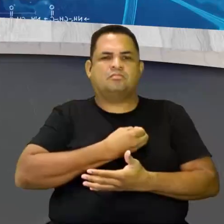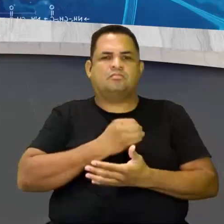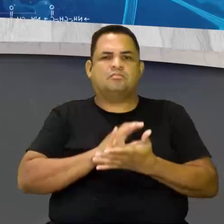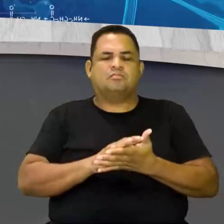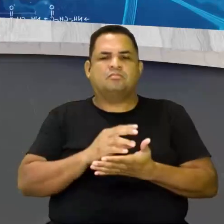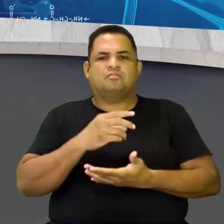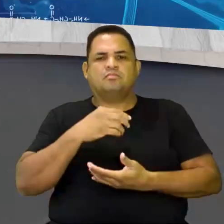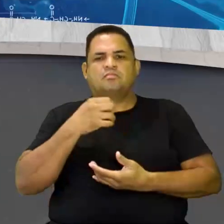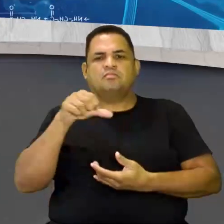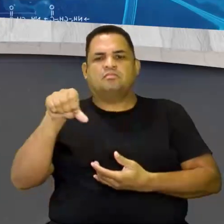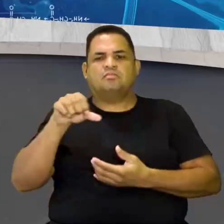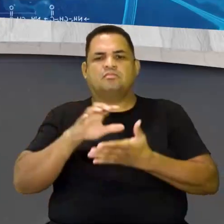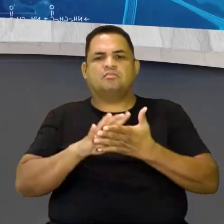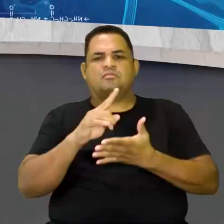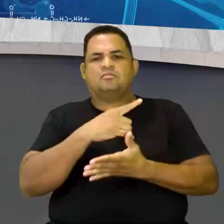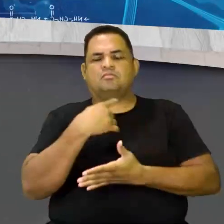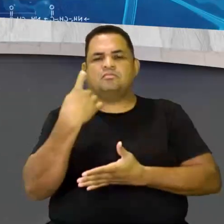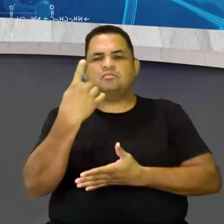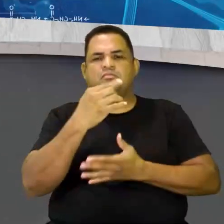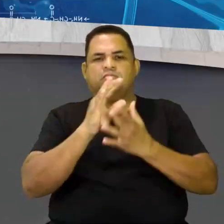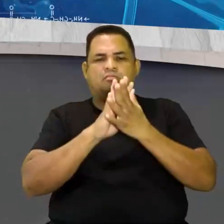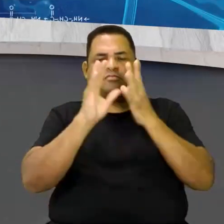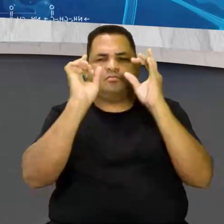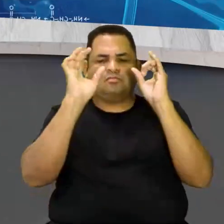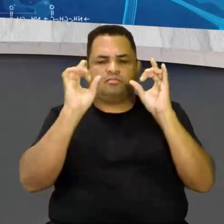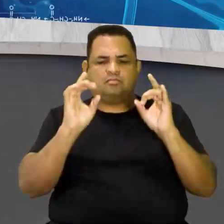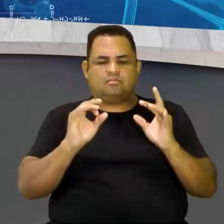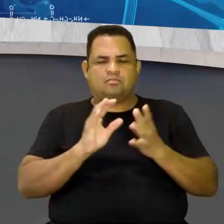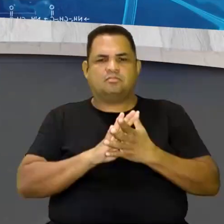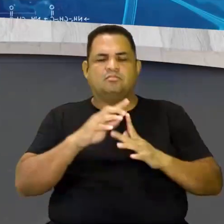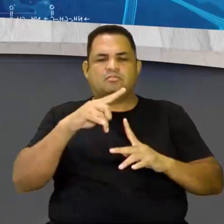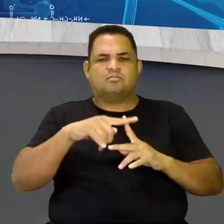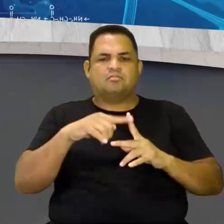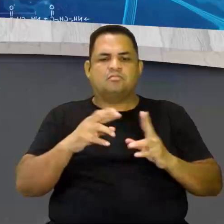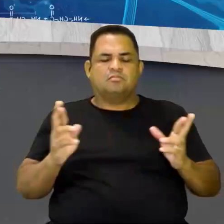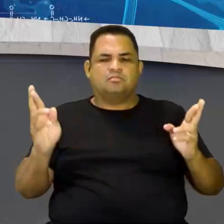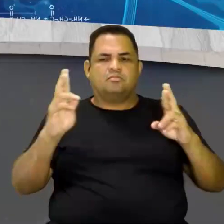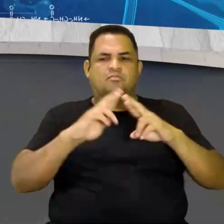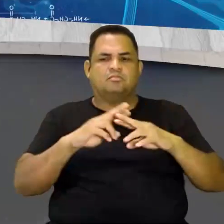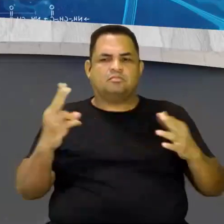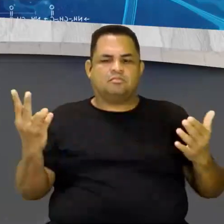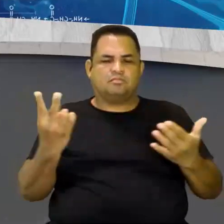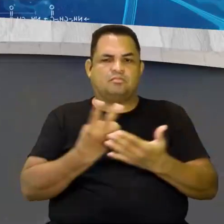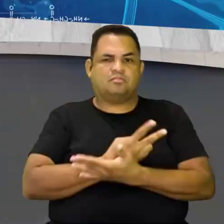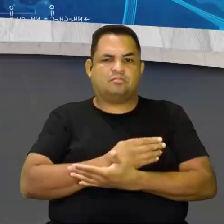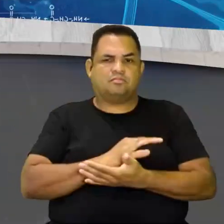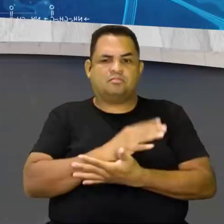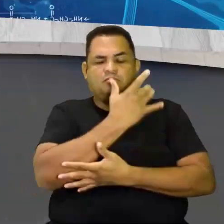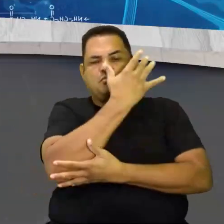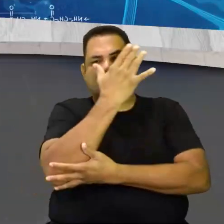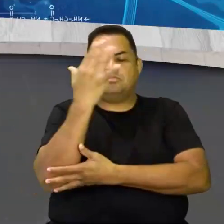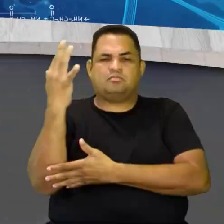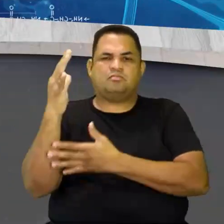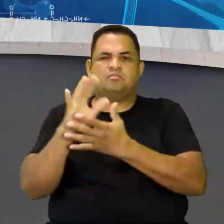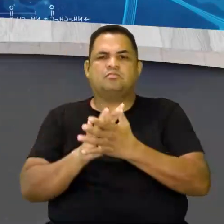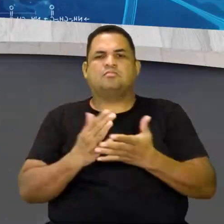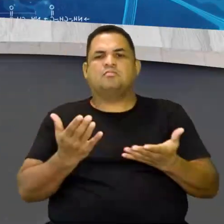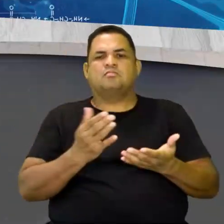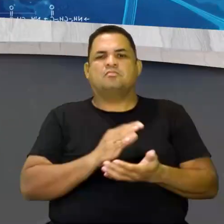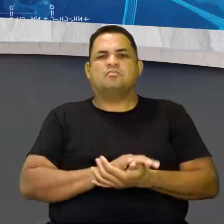parte 2, nós detalhamos os tipos de reações que acontecem na natureza. Foram